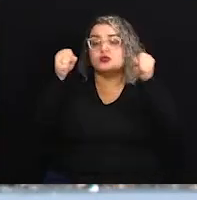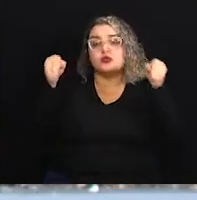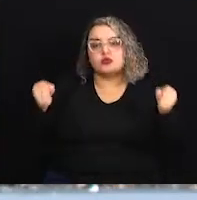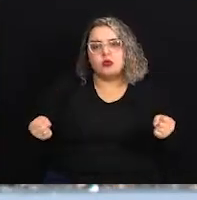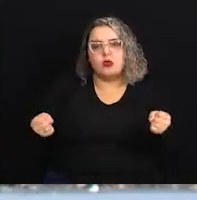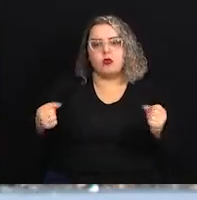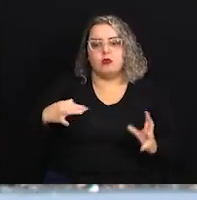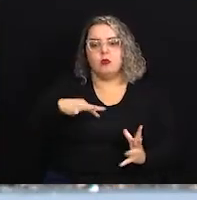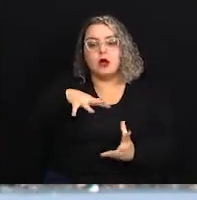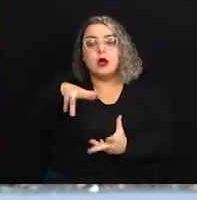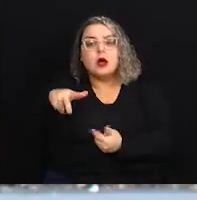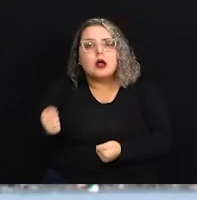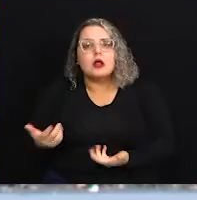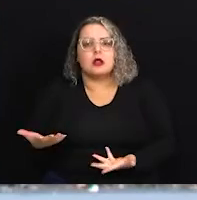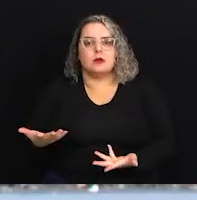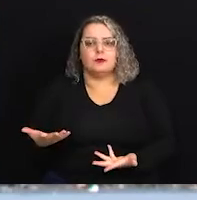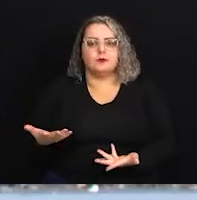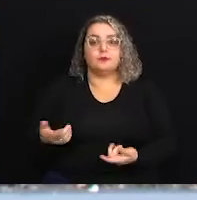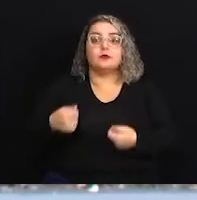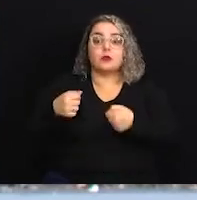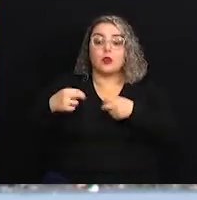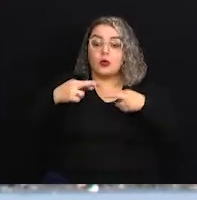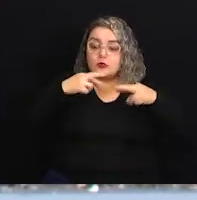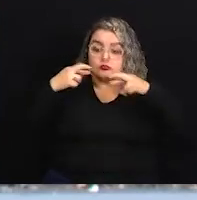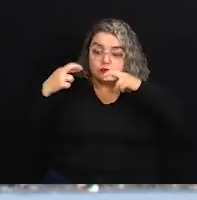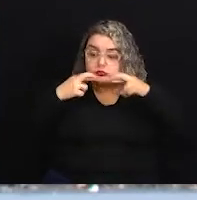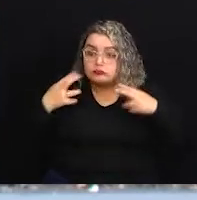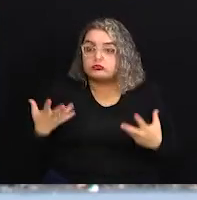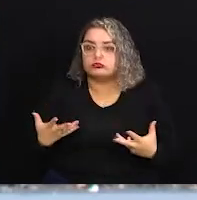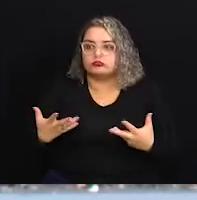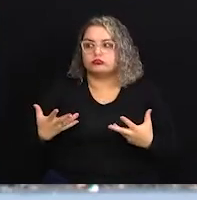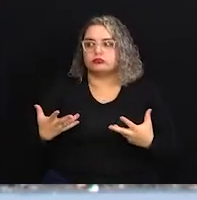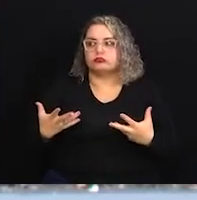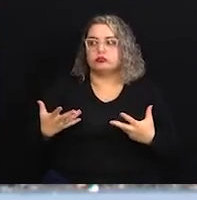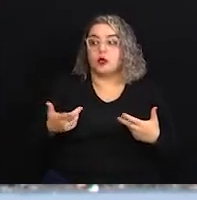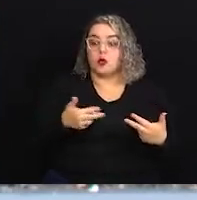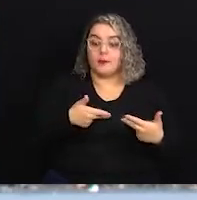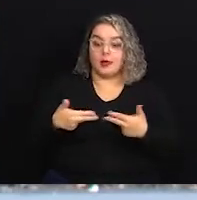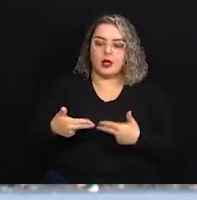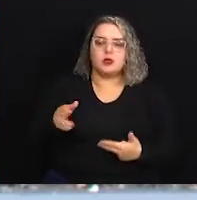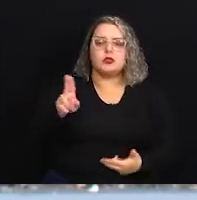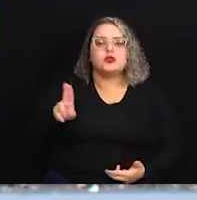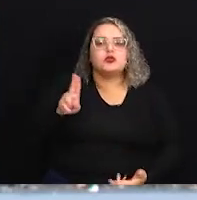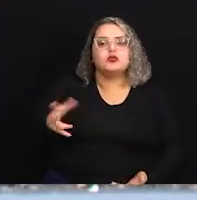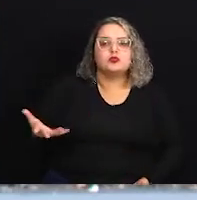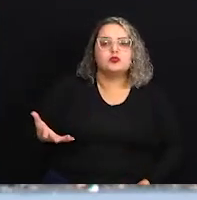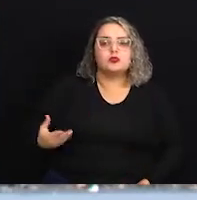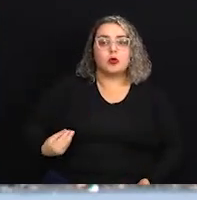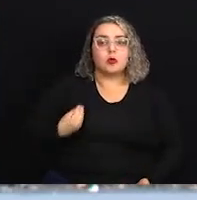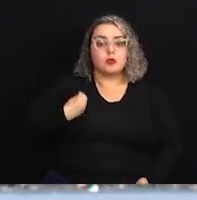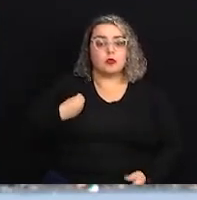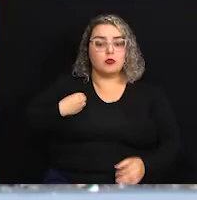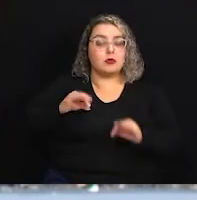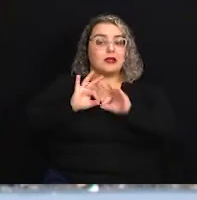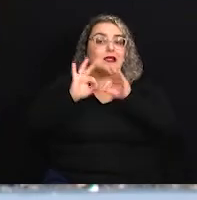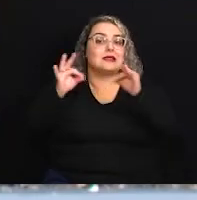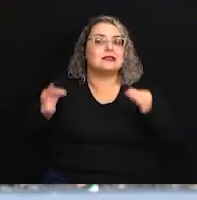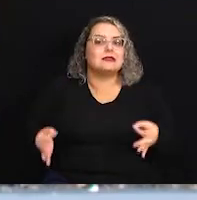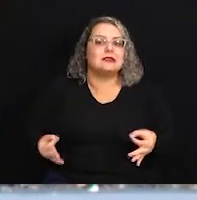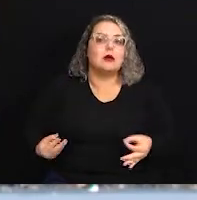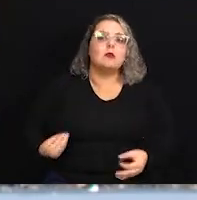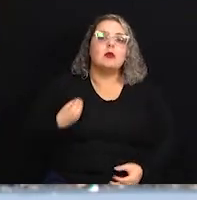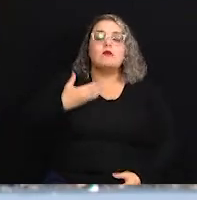destruir o planeta. Então nós temos que revisar os nossos padrões de consumo. Uma vida simples é uma vida